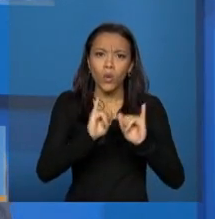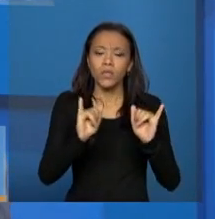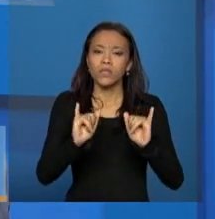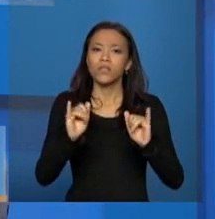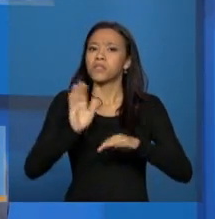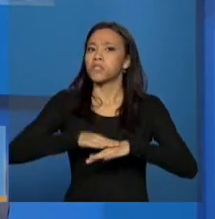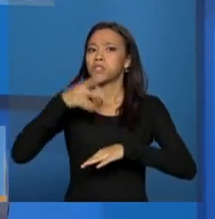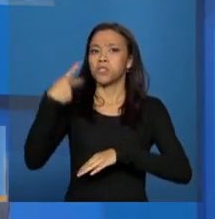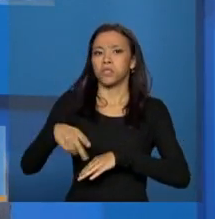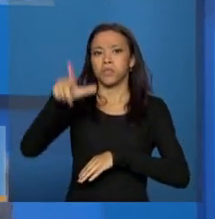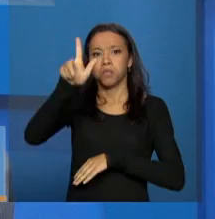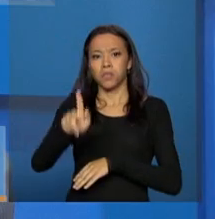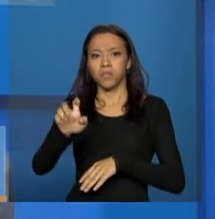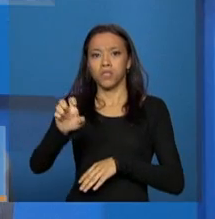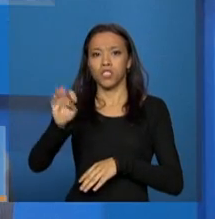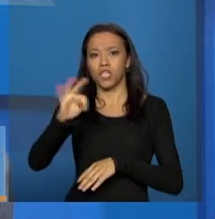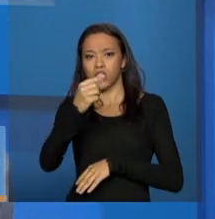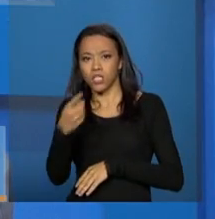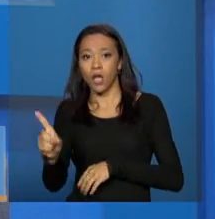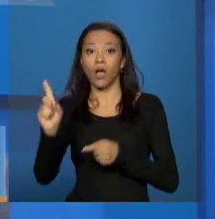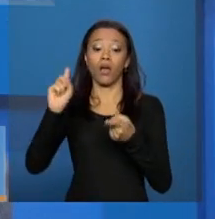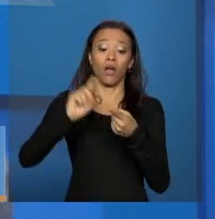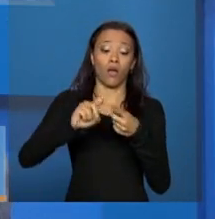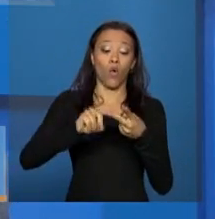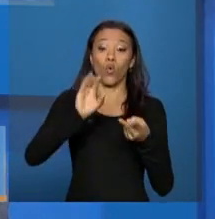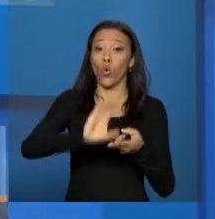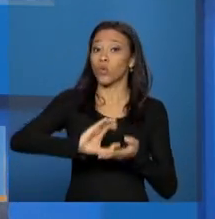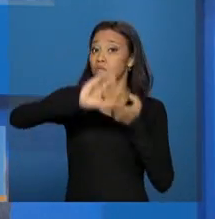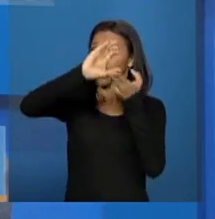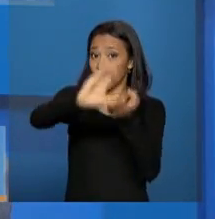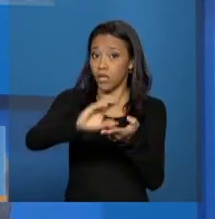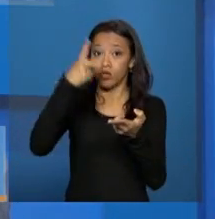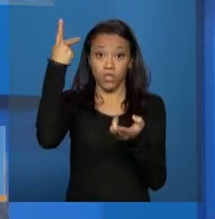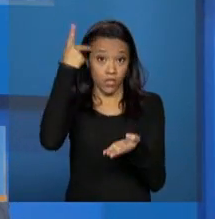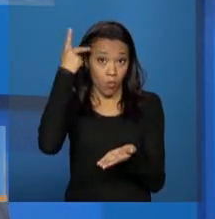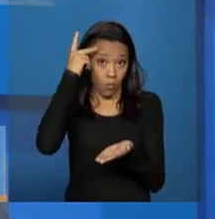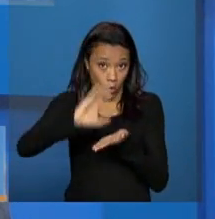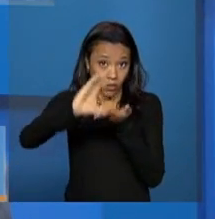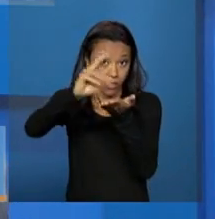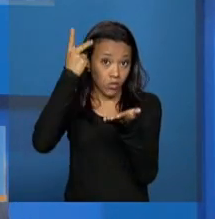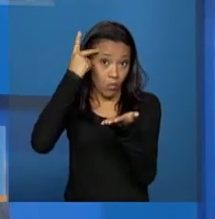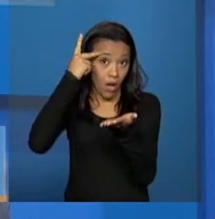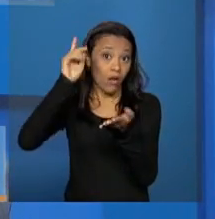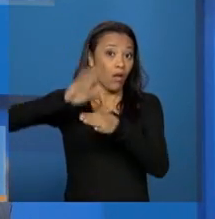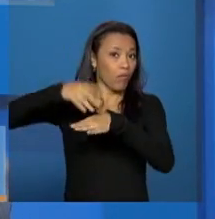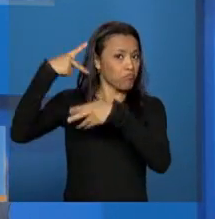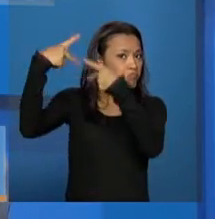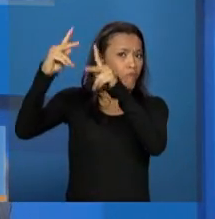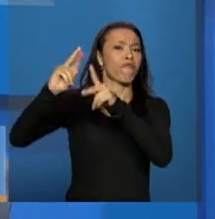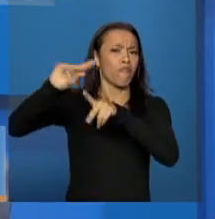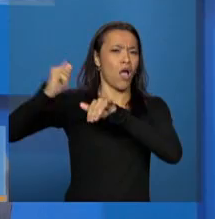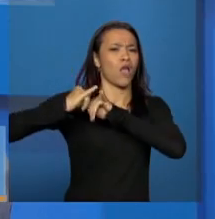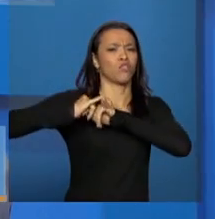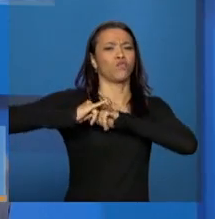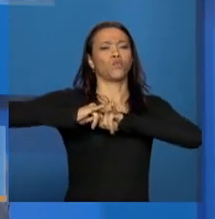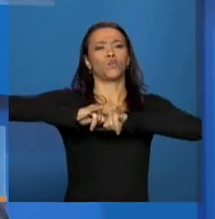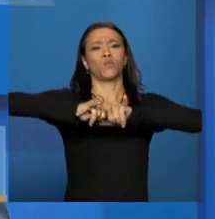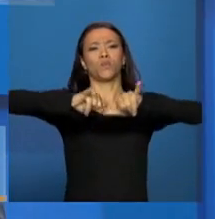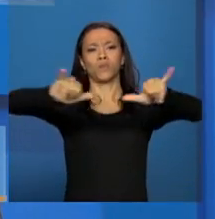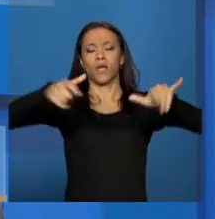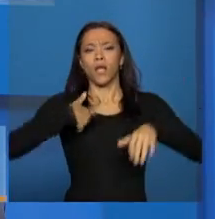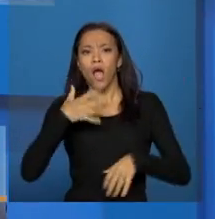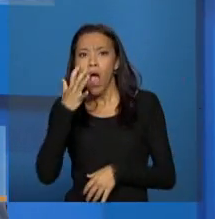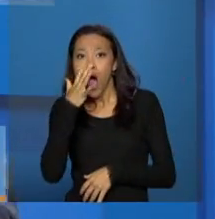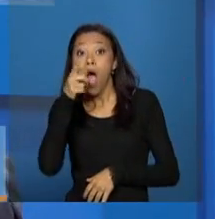gestão e o Conselho Municipal de Assistência Social de São Paulo divulgar e orientar para que ela possa participar.